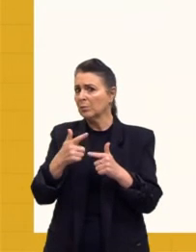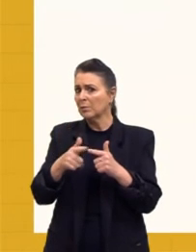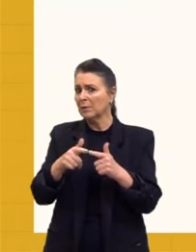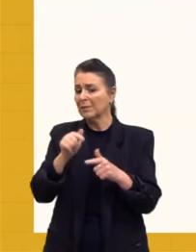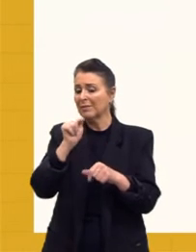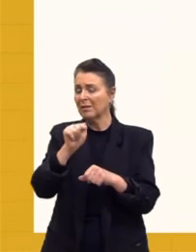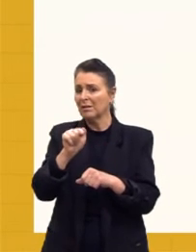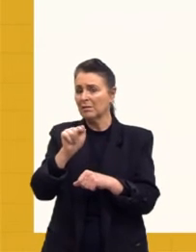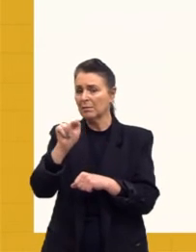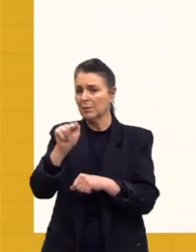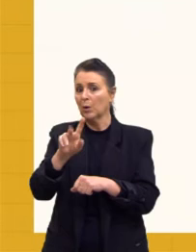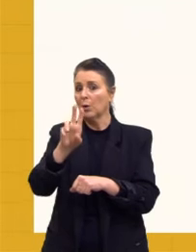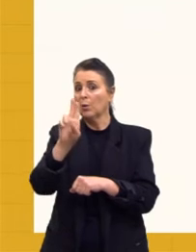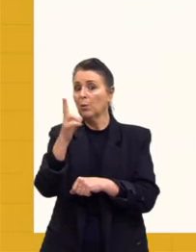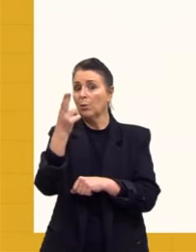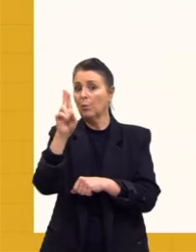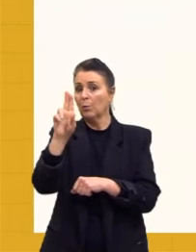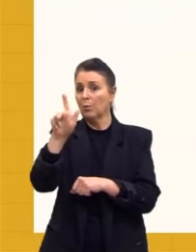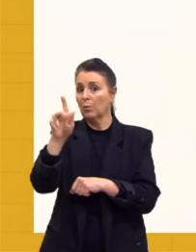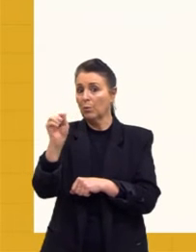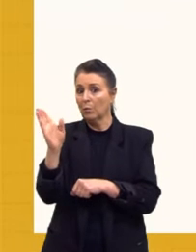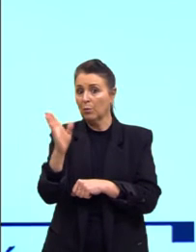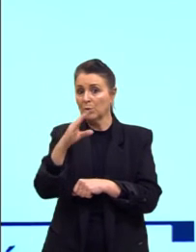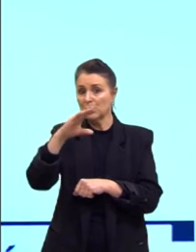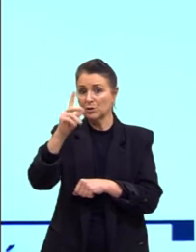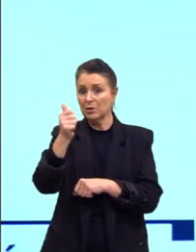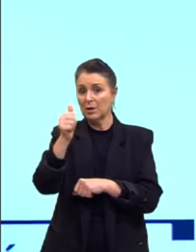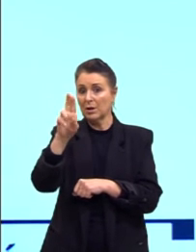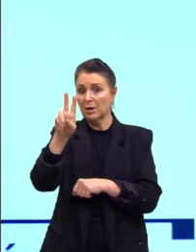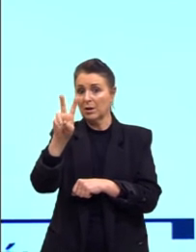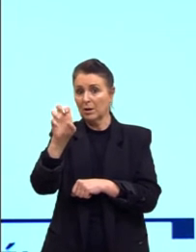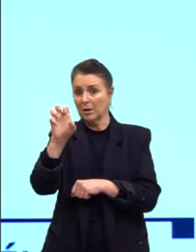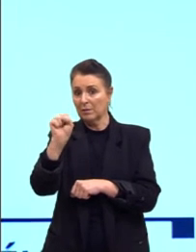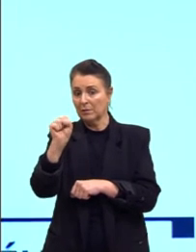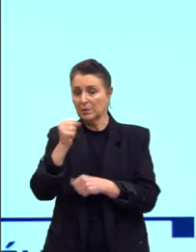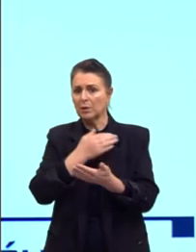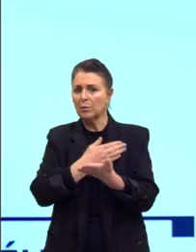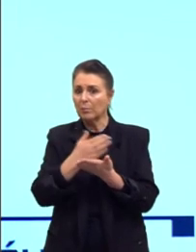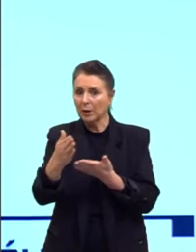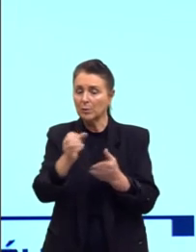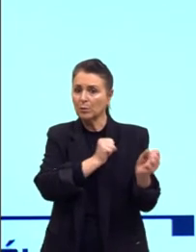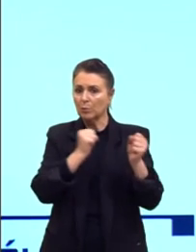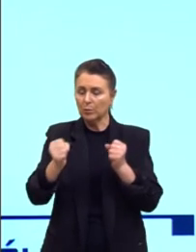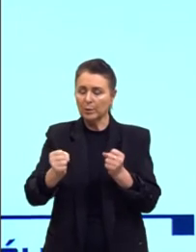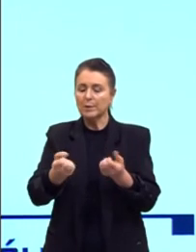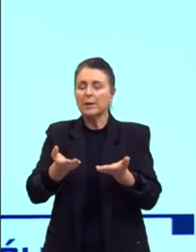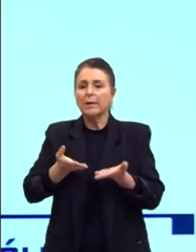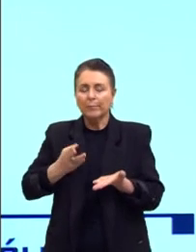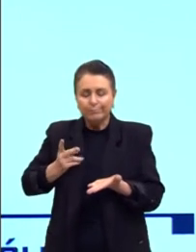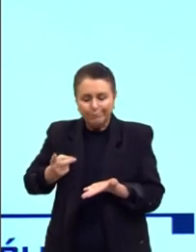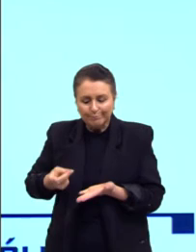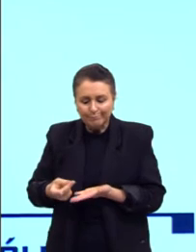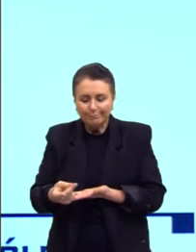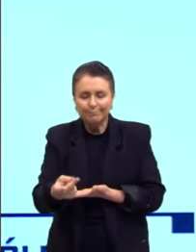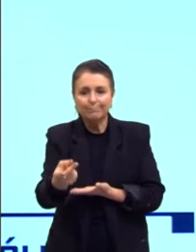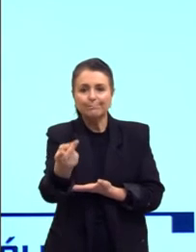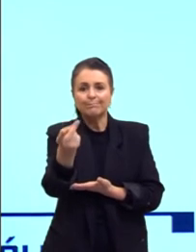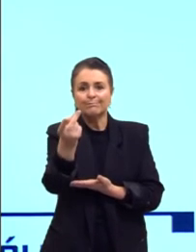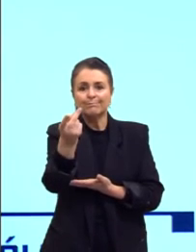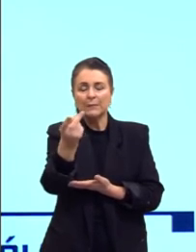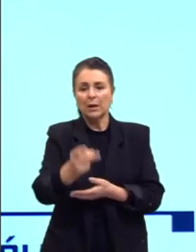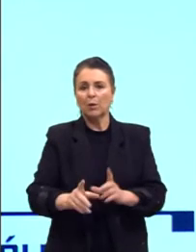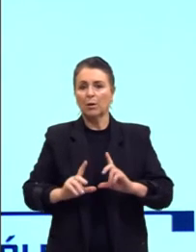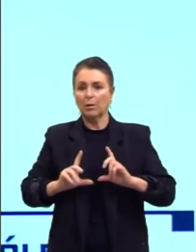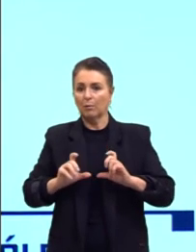é um do Chaves né da chegou poder e ele vai tentar se perpetuar aí tá a foto dele né mostrando ele é